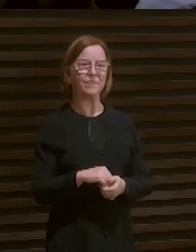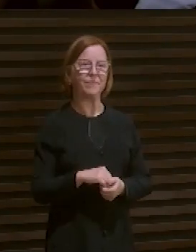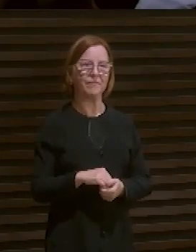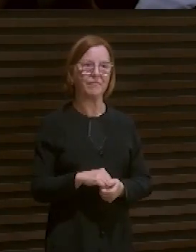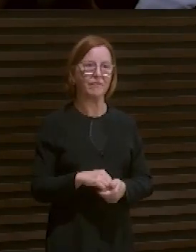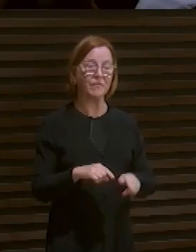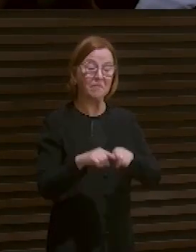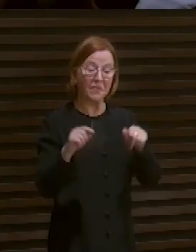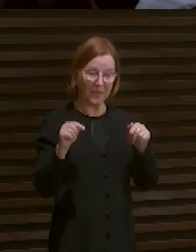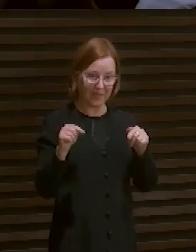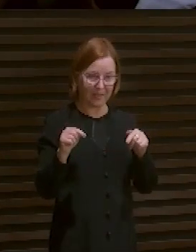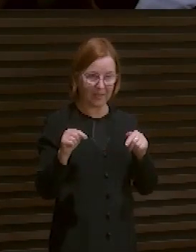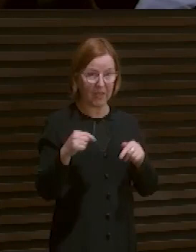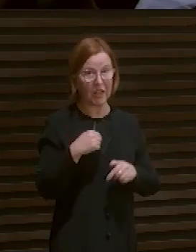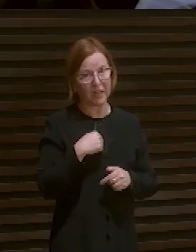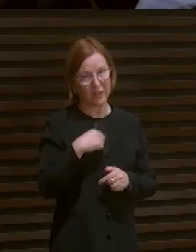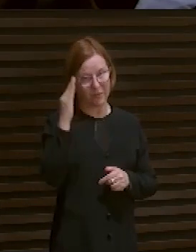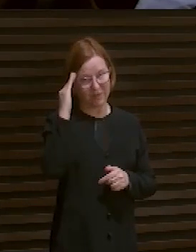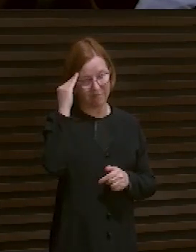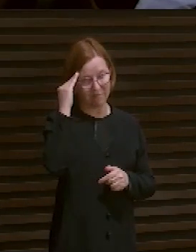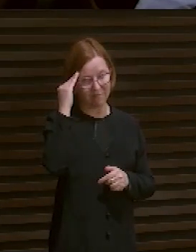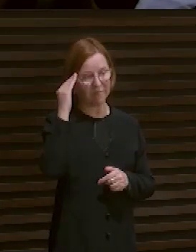Mas aqui entendo eu